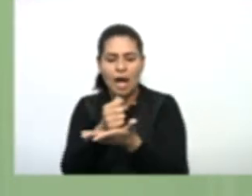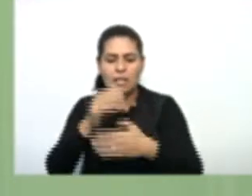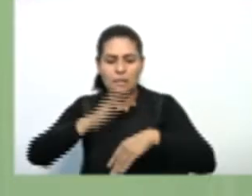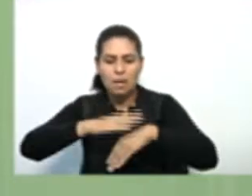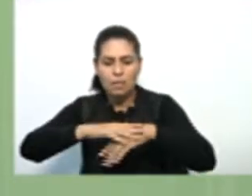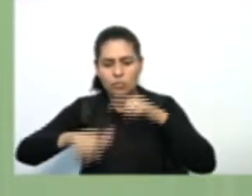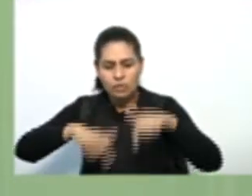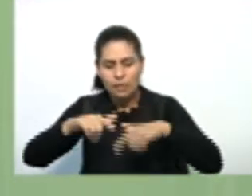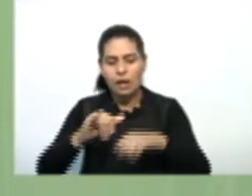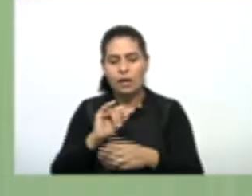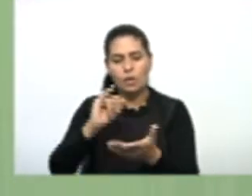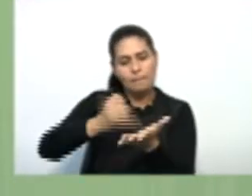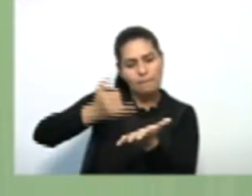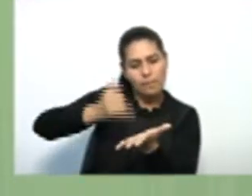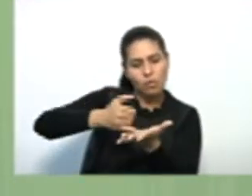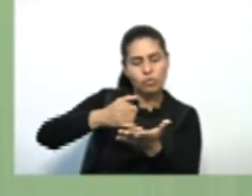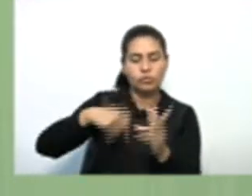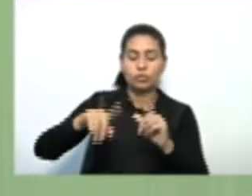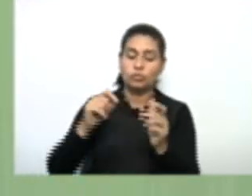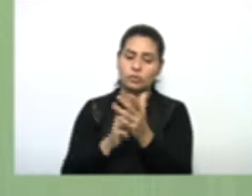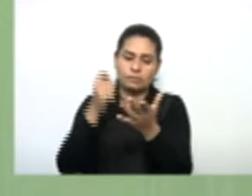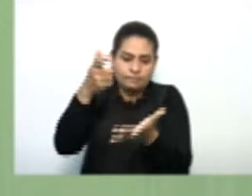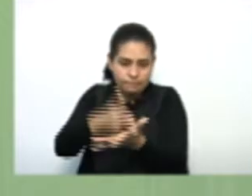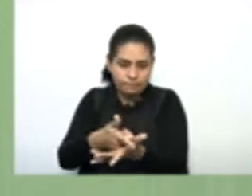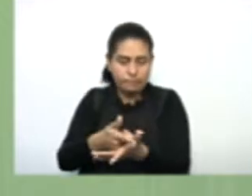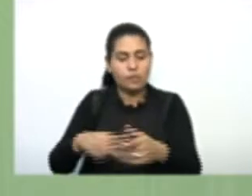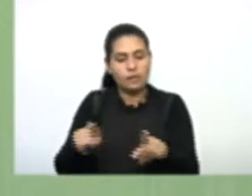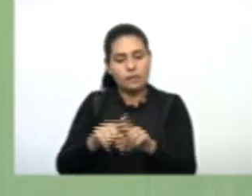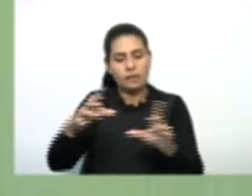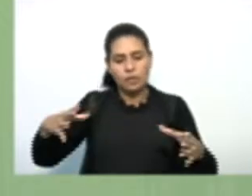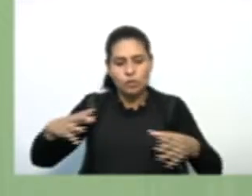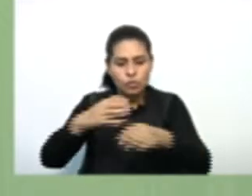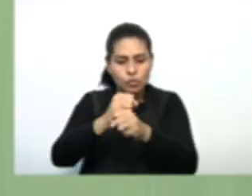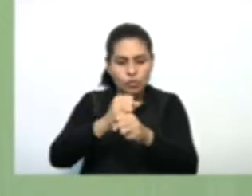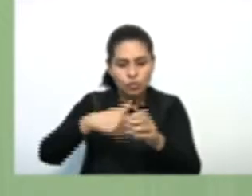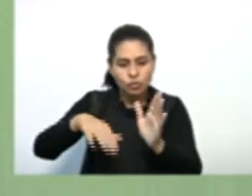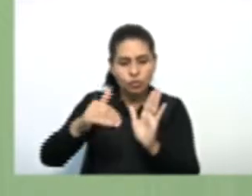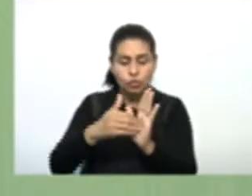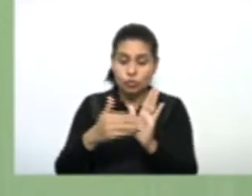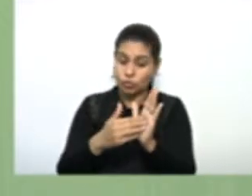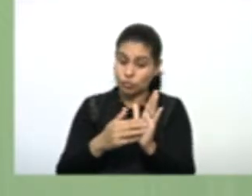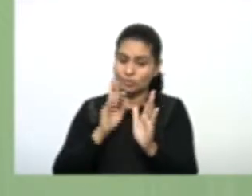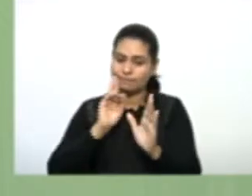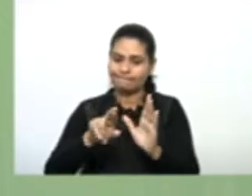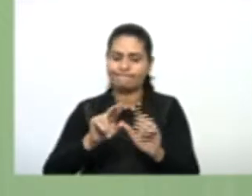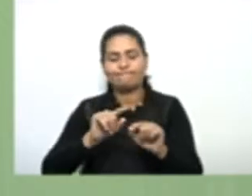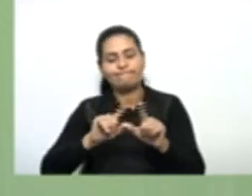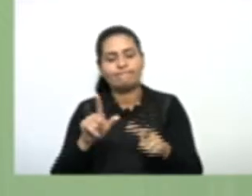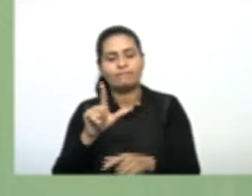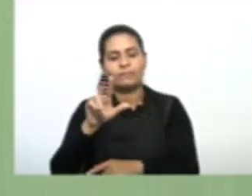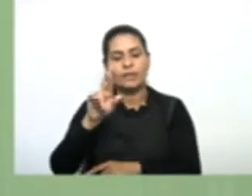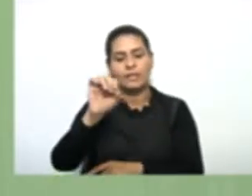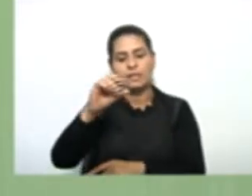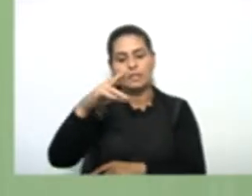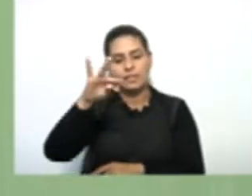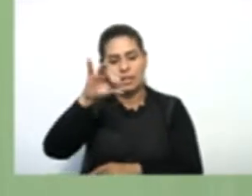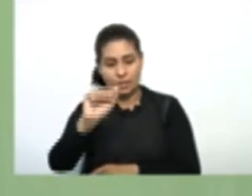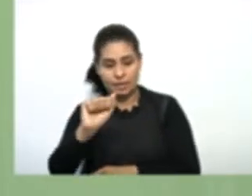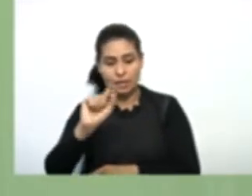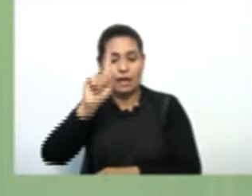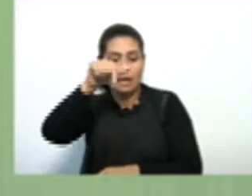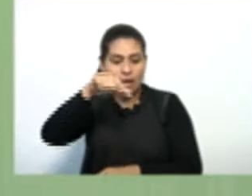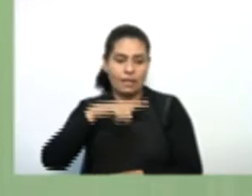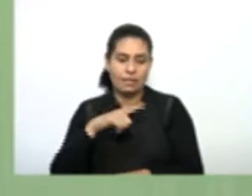obra, dos impostos, dos investimentos, e o total da receita gerada pela sua comercialização. Ele